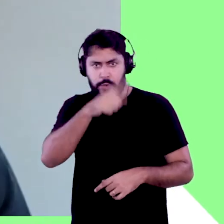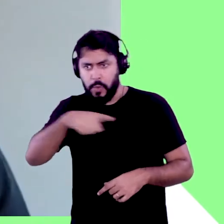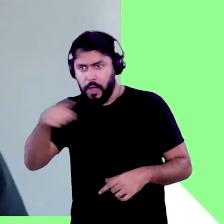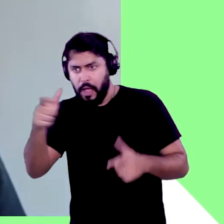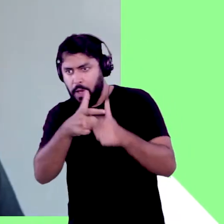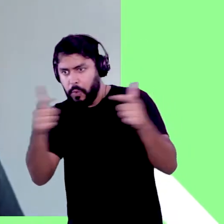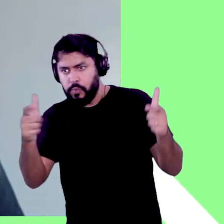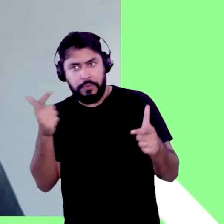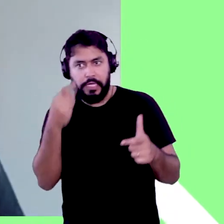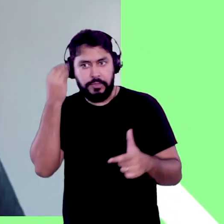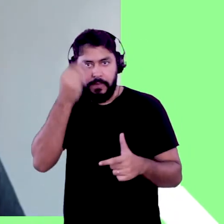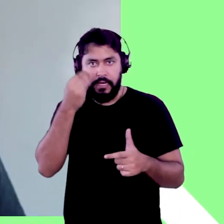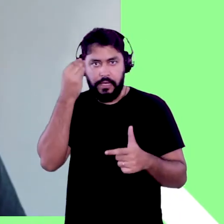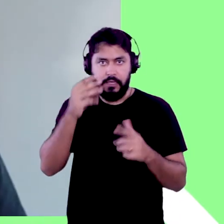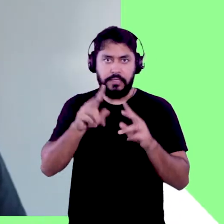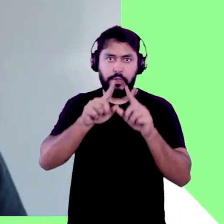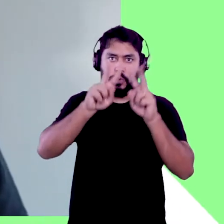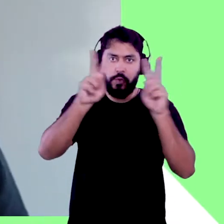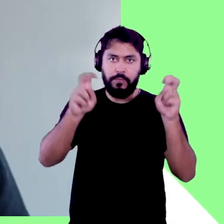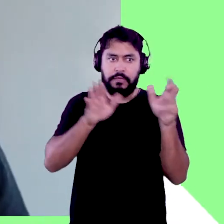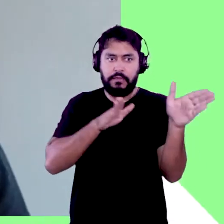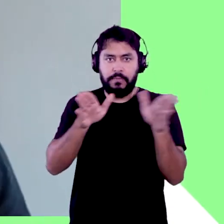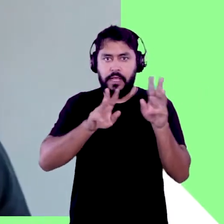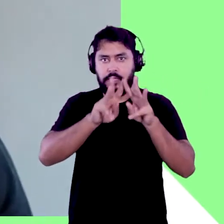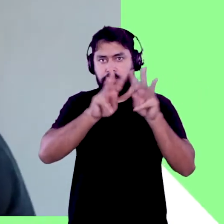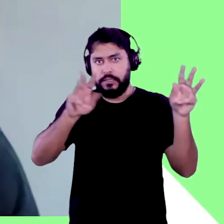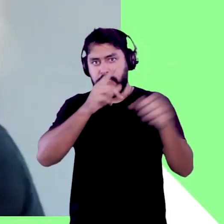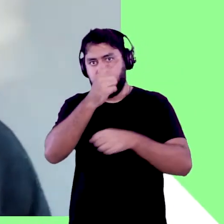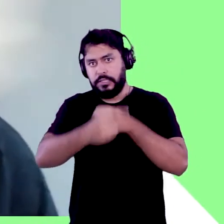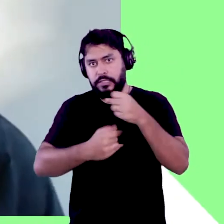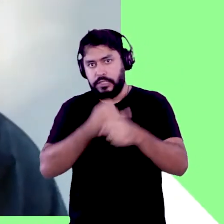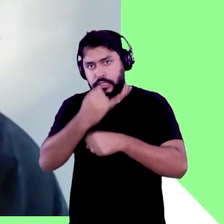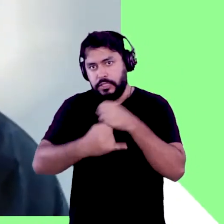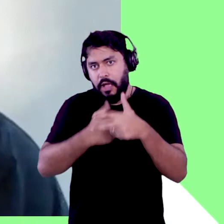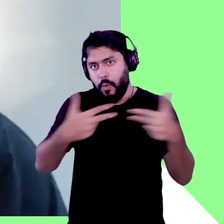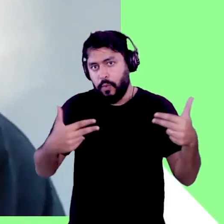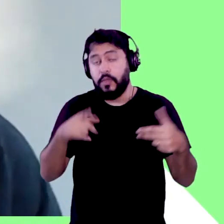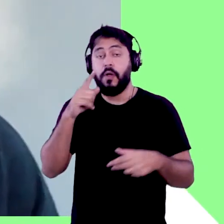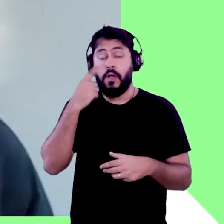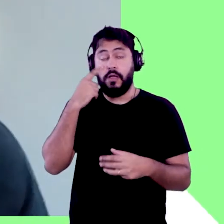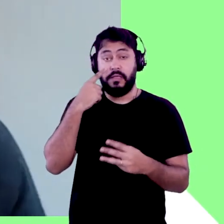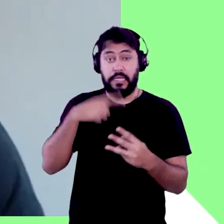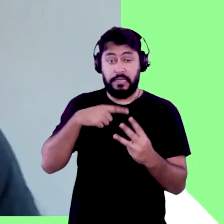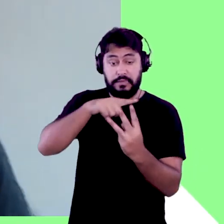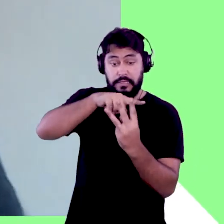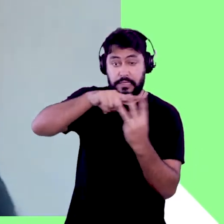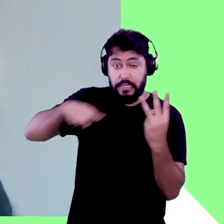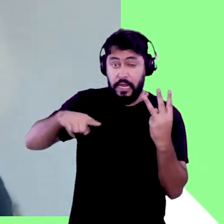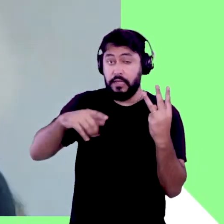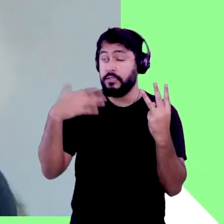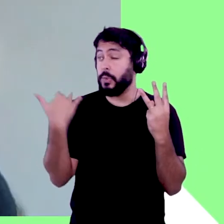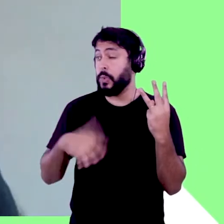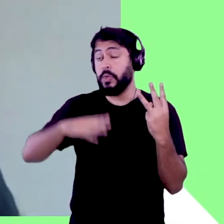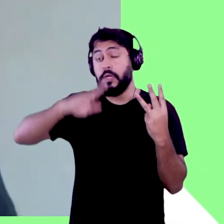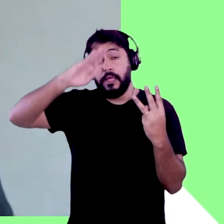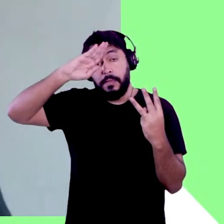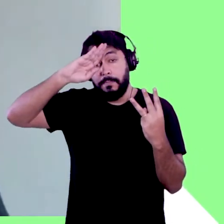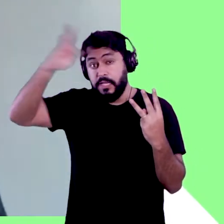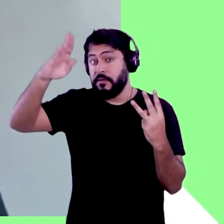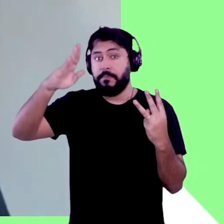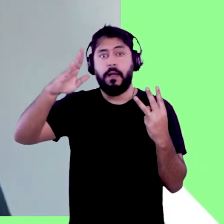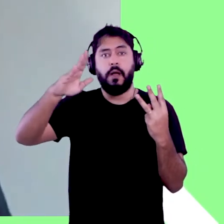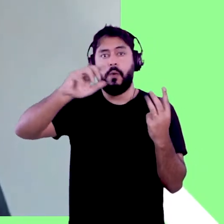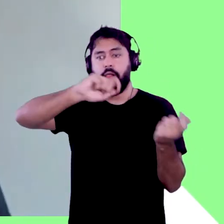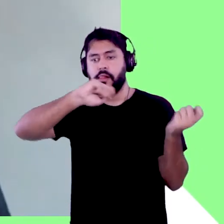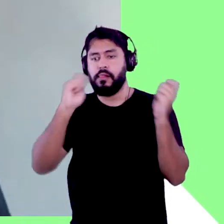Pensando no cenário de sites, aplicativos, que são 3 principais pilares aí para a gente tornar os sites acessíveis, que